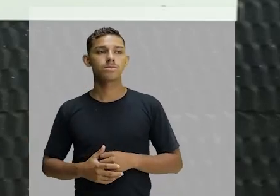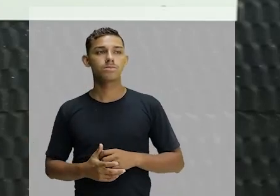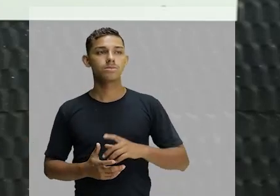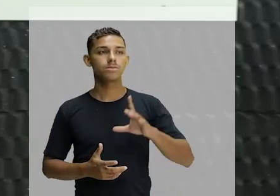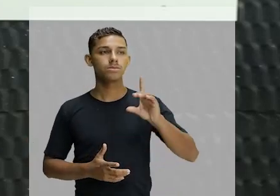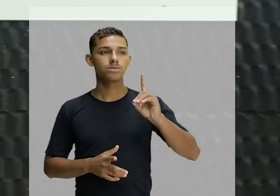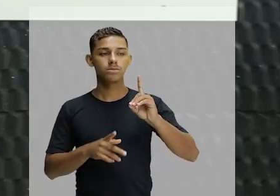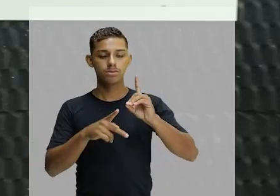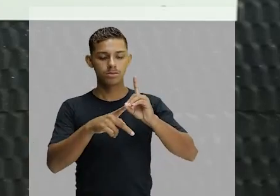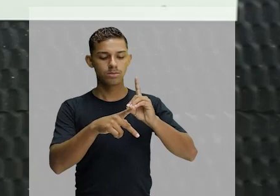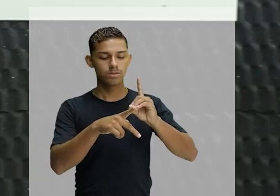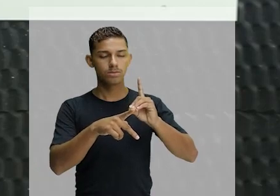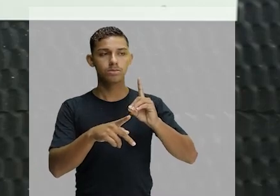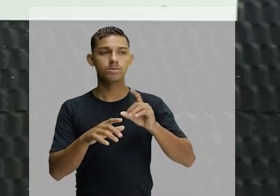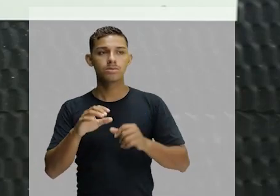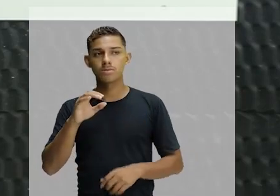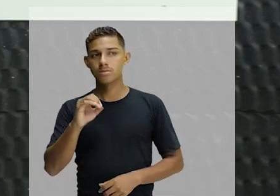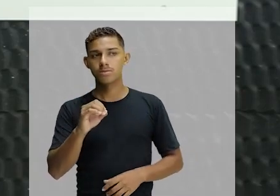ser igual ao raio.